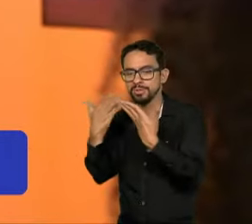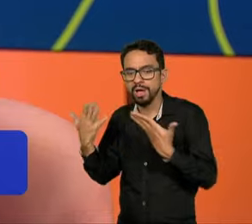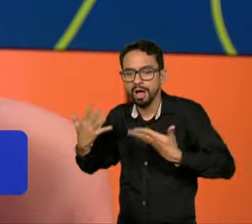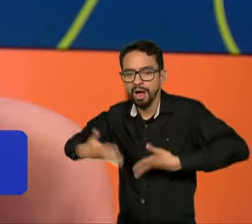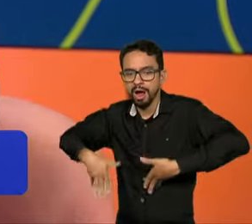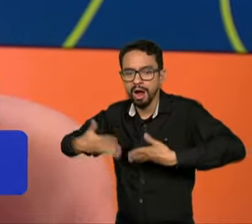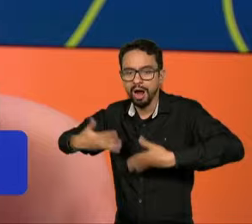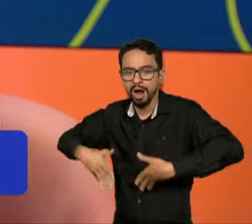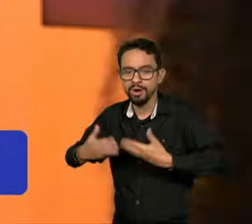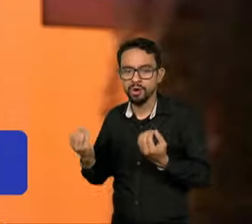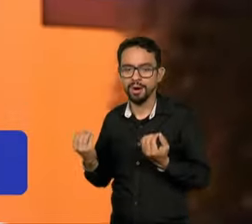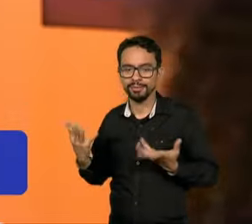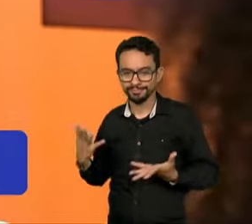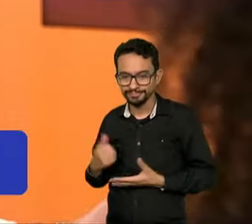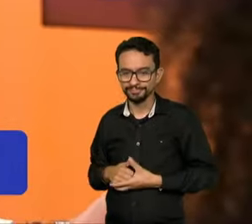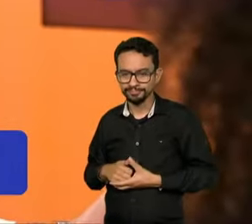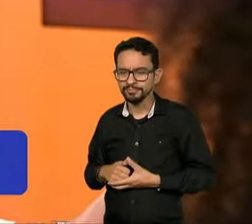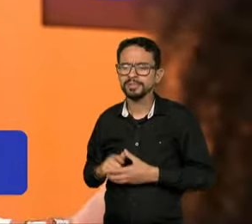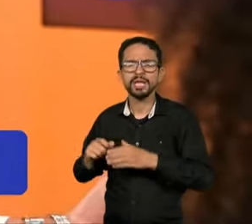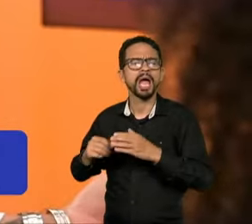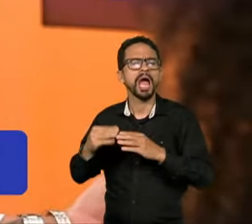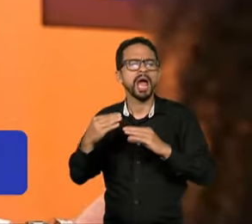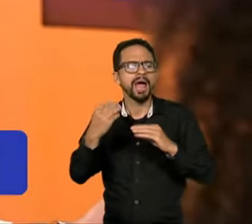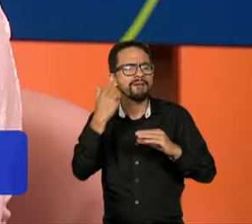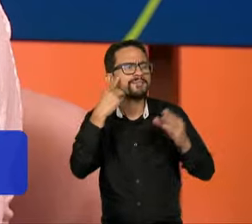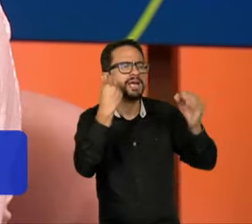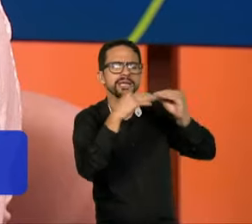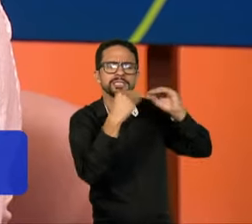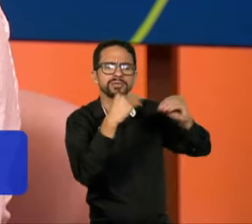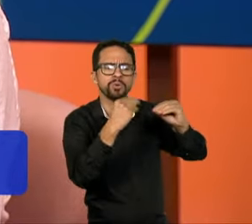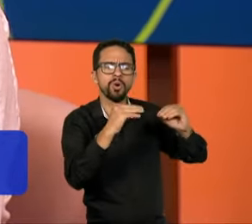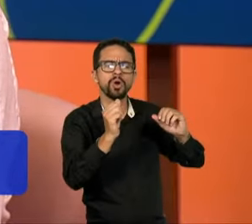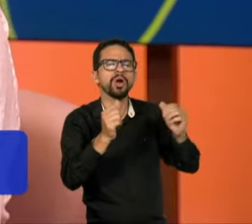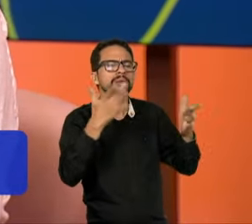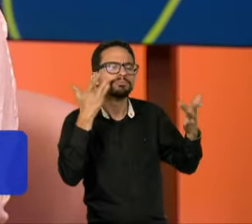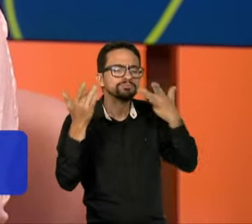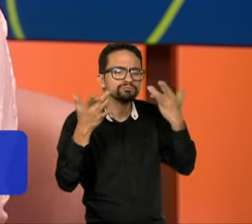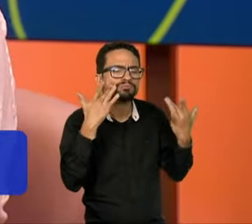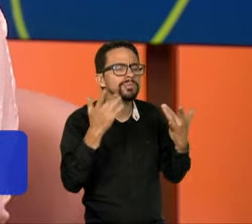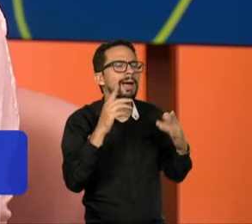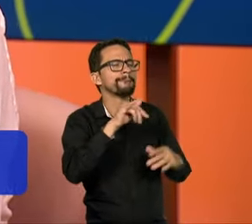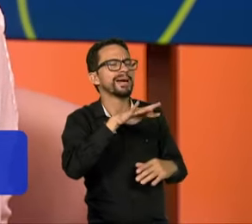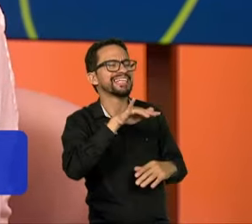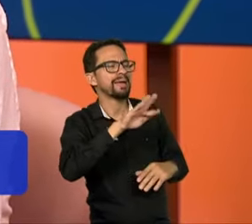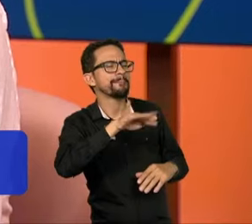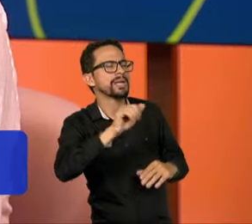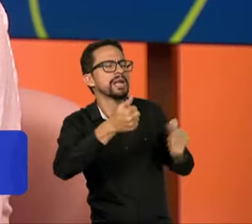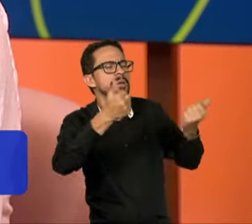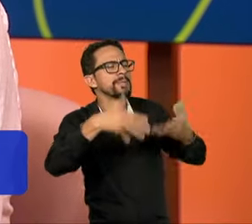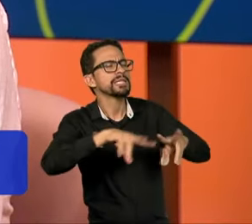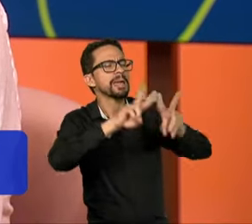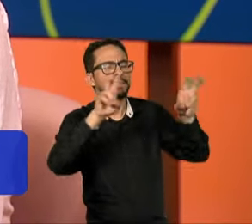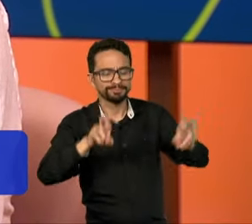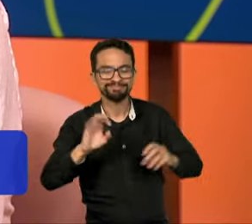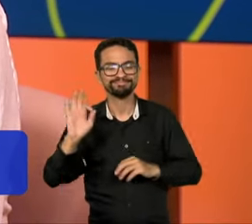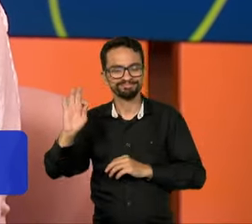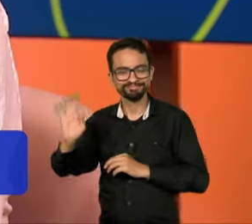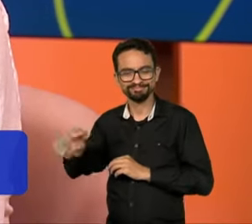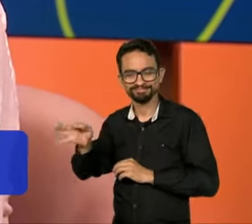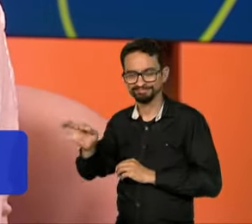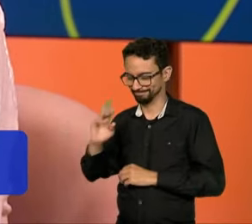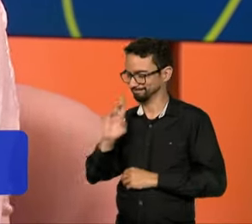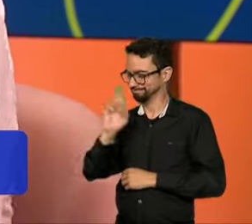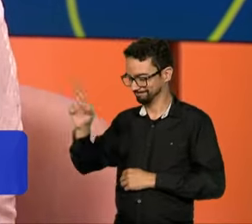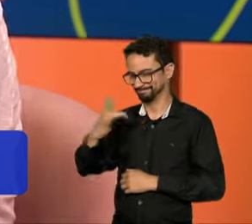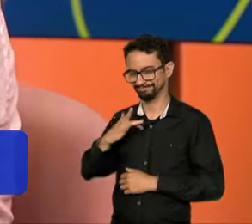ter acertado. E você fez várias novelas. Você fez Chato com Marília Pera. Isso foi uma experiência. Queria que você falasse um pouco sobre isso. Eu fui fazer, olha